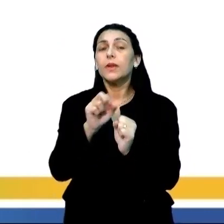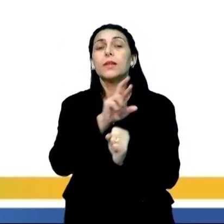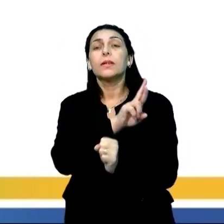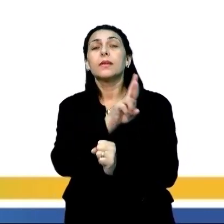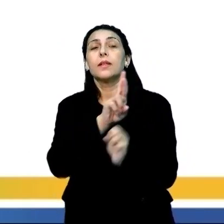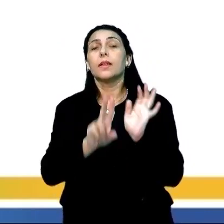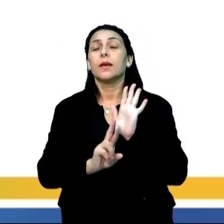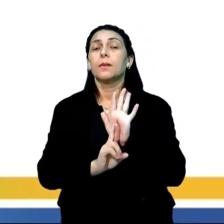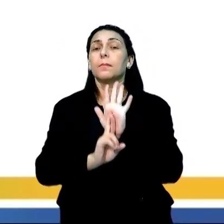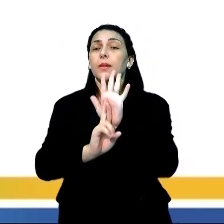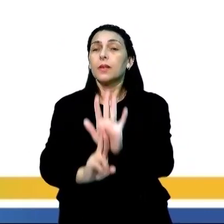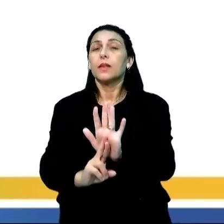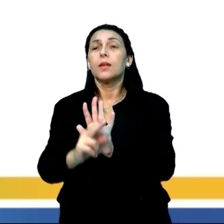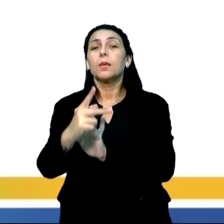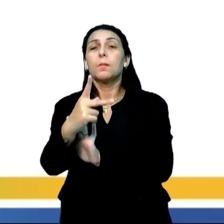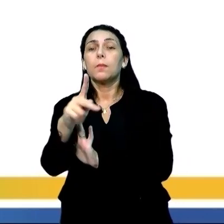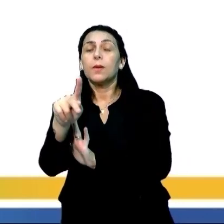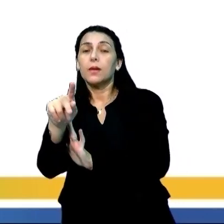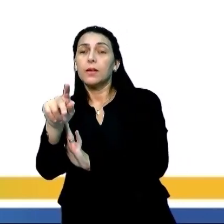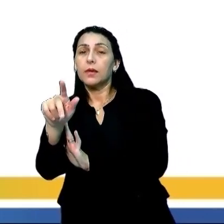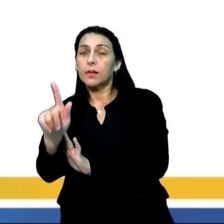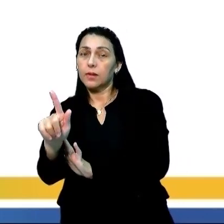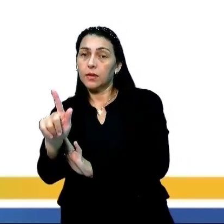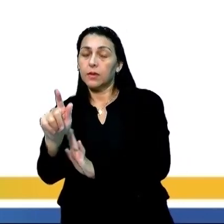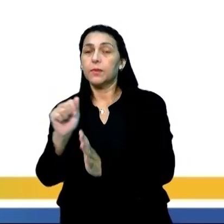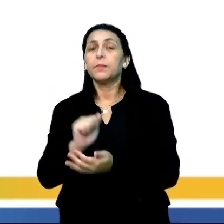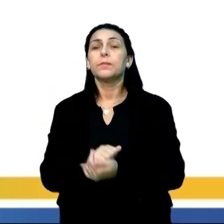representadas por uma progressão geométrica